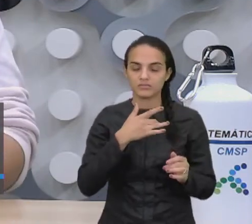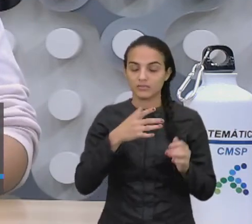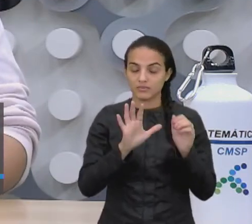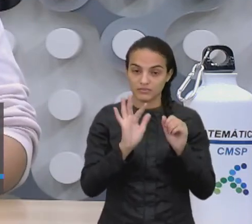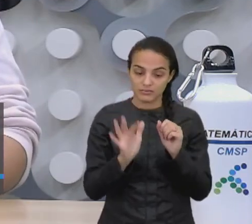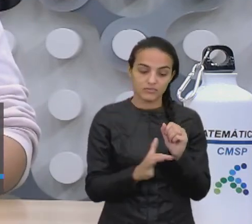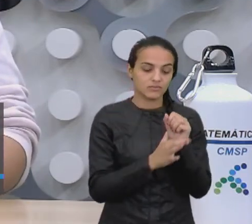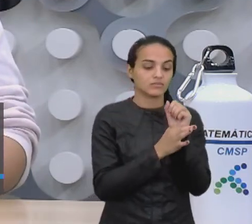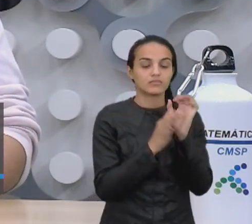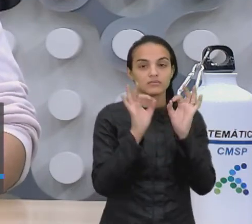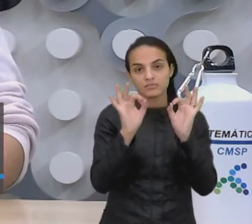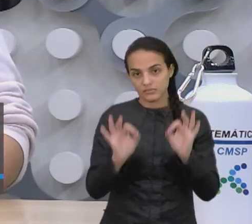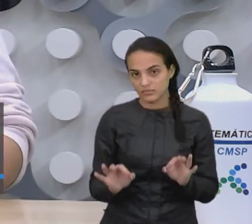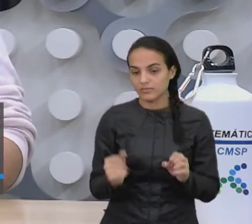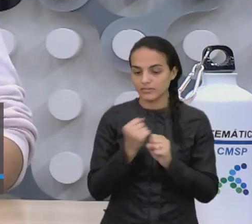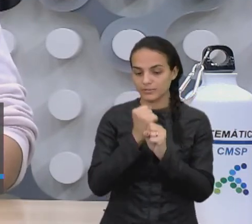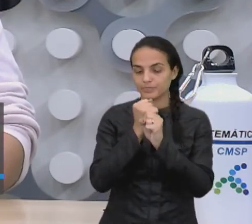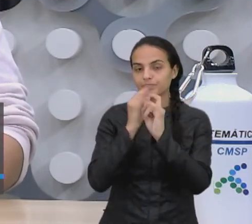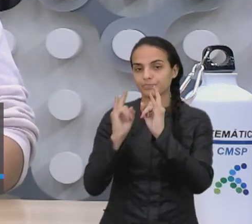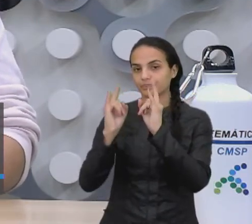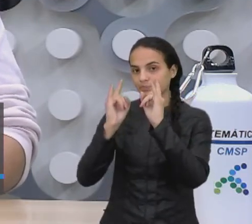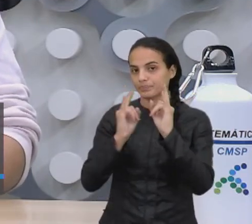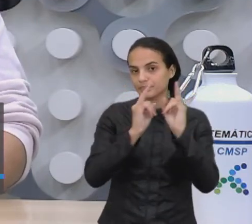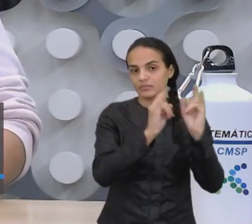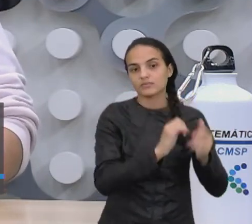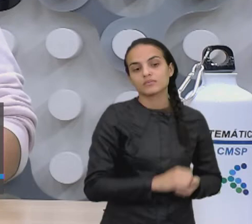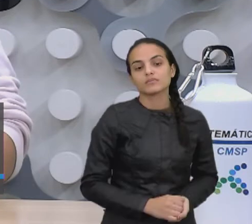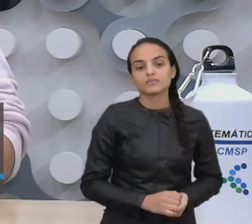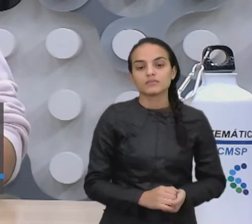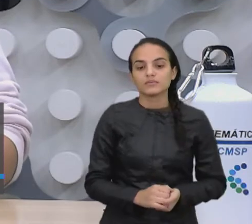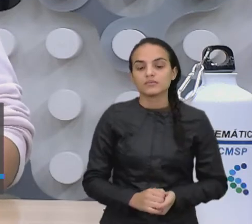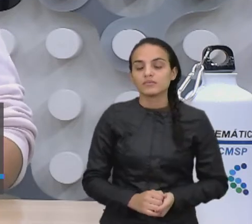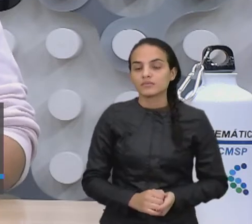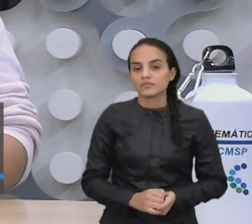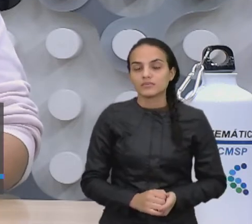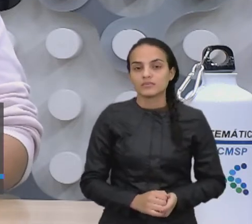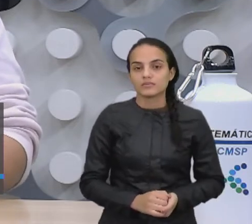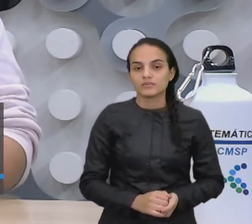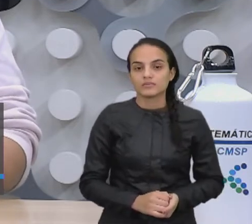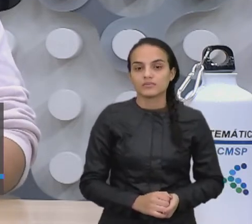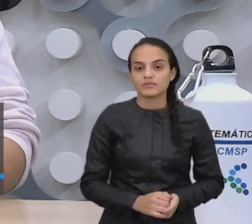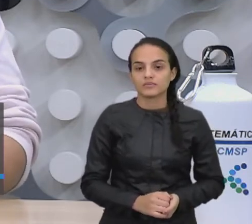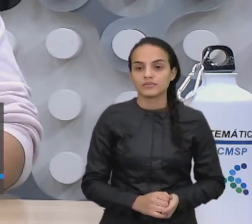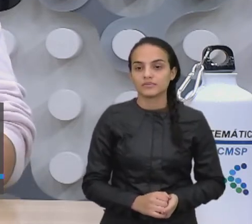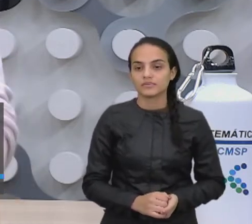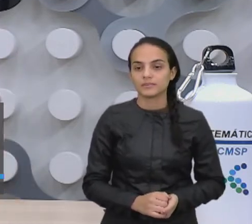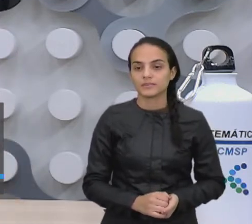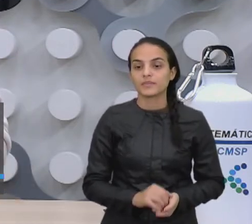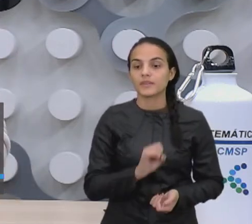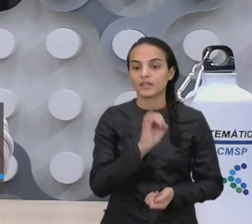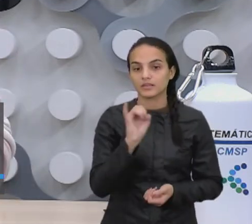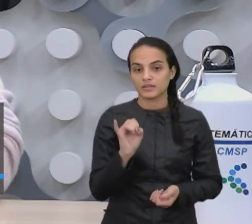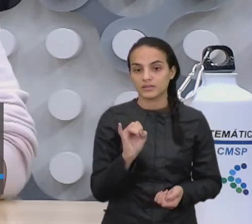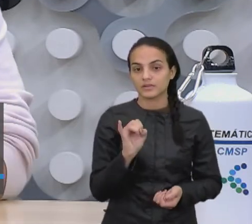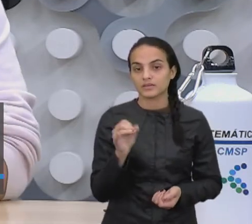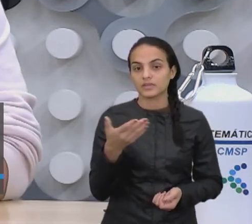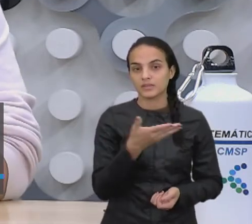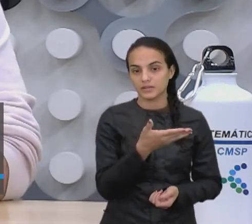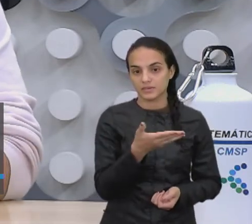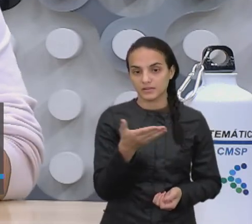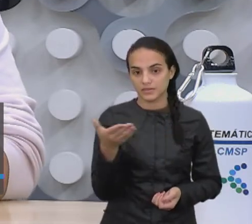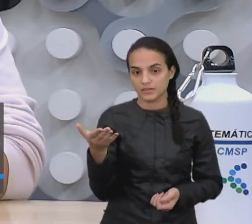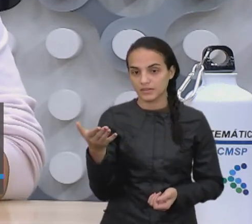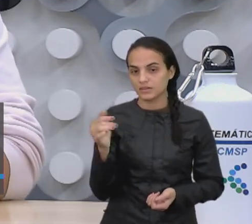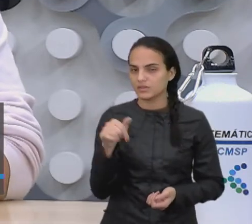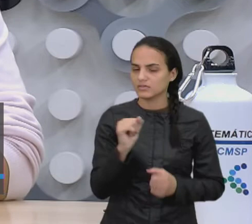do perímetro urbano aqui, tá? Do perímetro urbano. Tá? Então, ó, se vocês esse